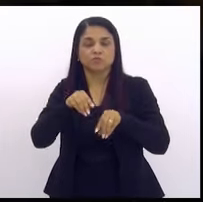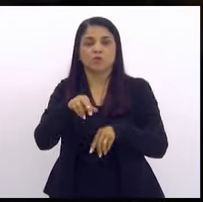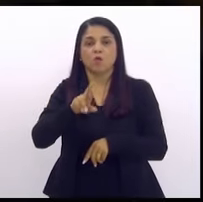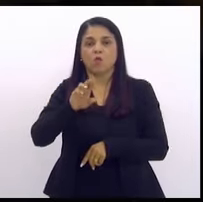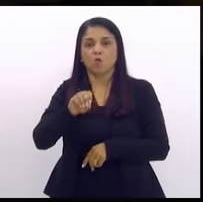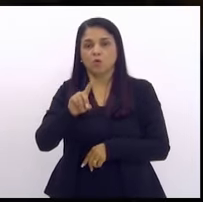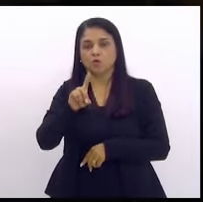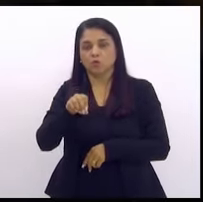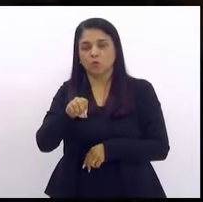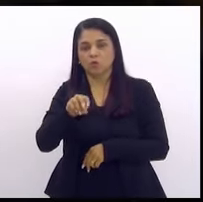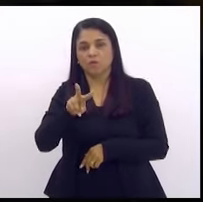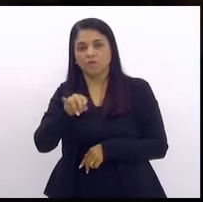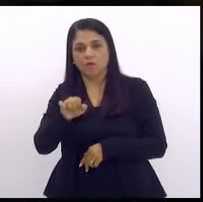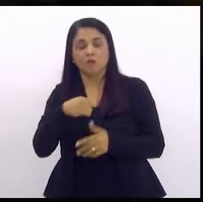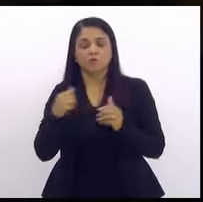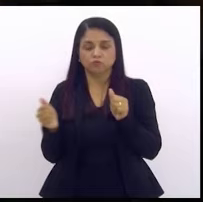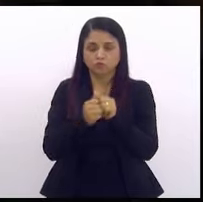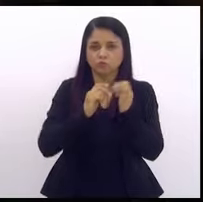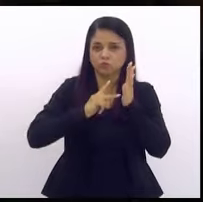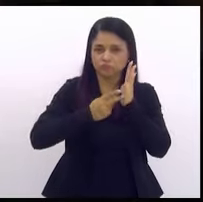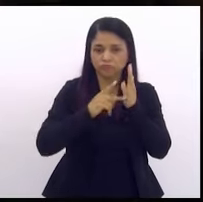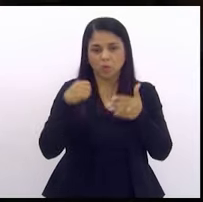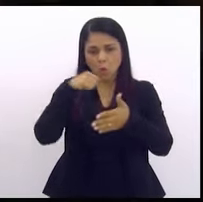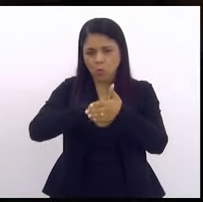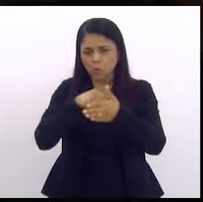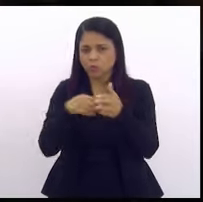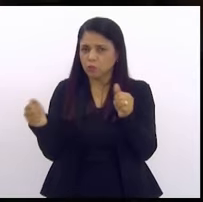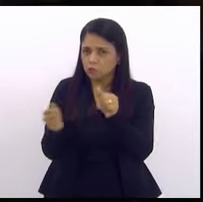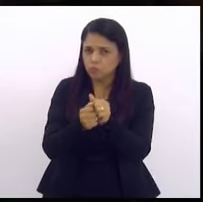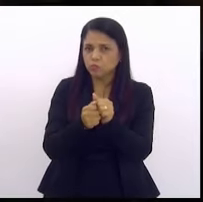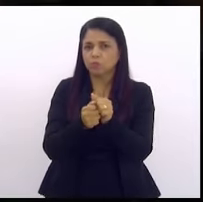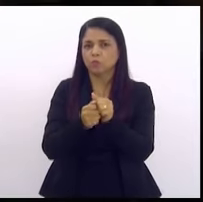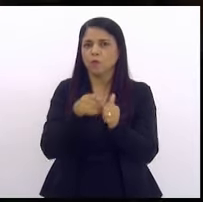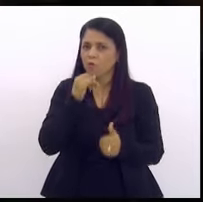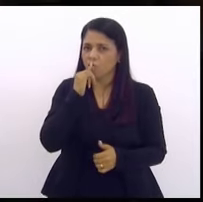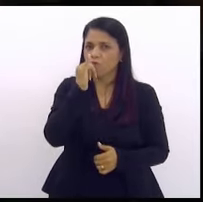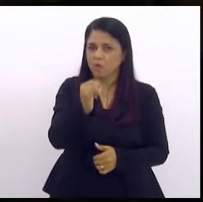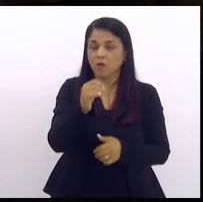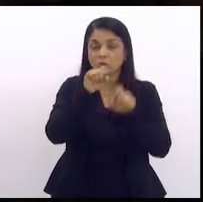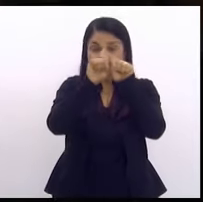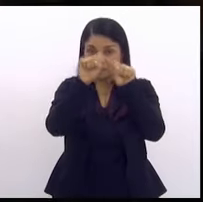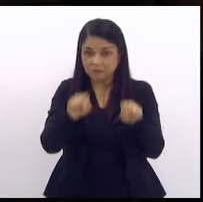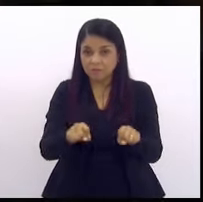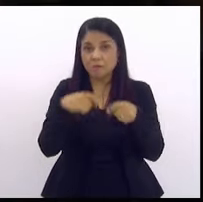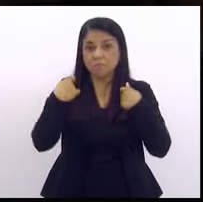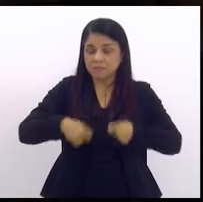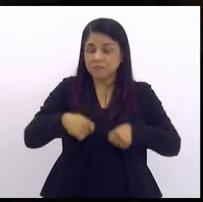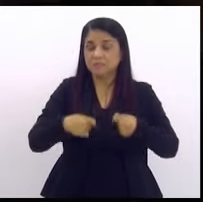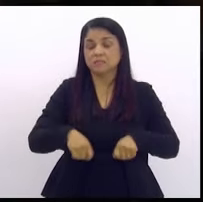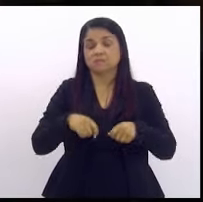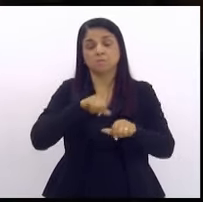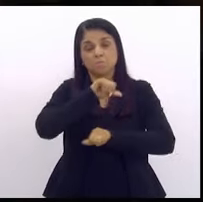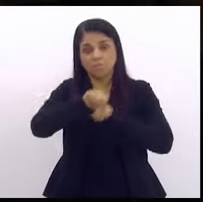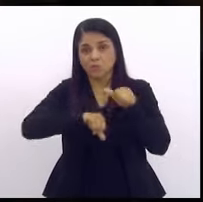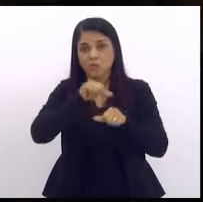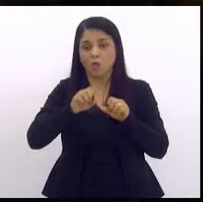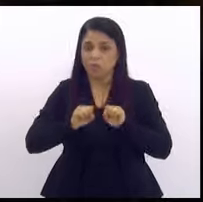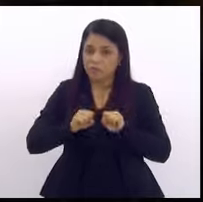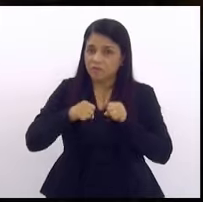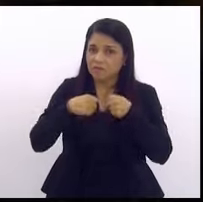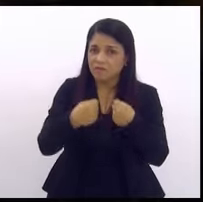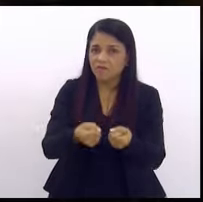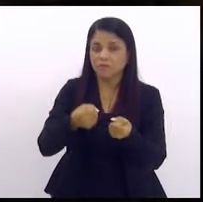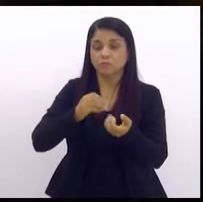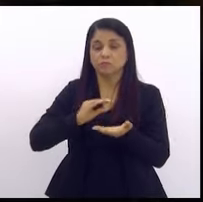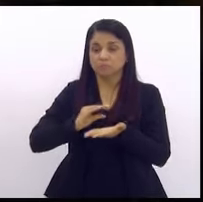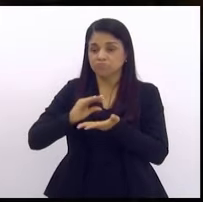lado do sindicato, à disposição para travar a luta com vocês, e digo, esse sistema tem que mudar. Eu só defendo subsídio para a